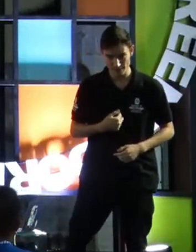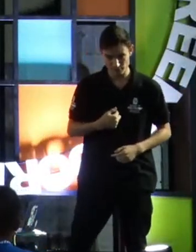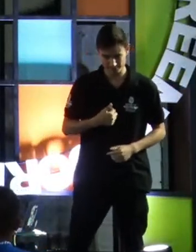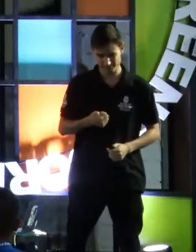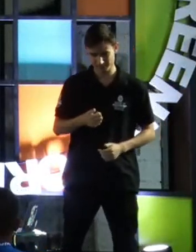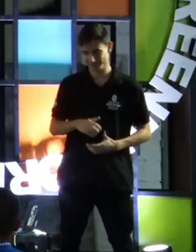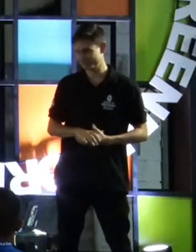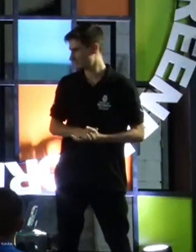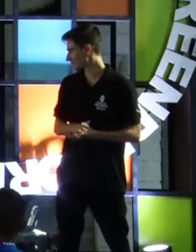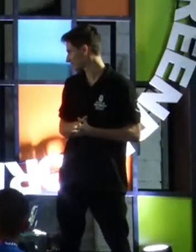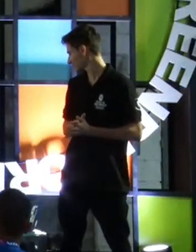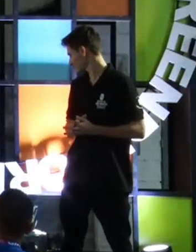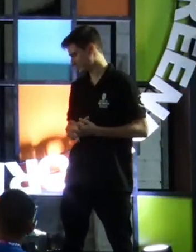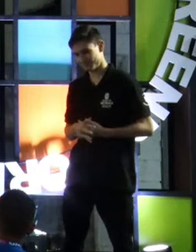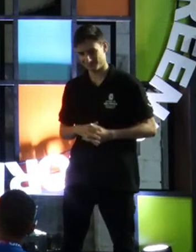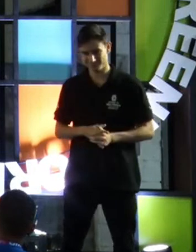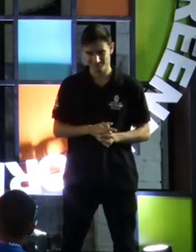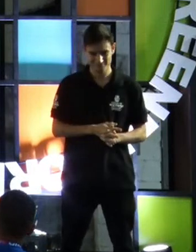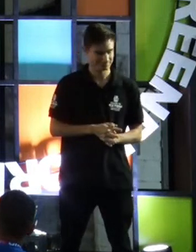Perdi o ponteiro do mouse aqui.